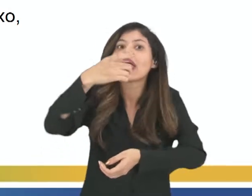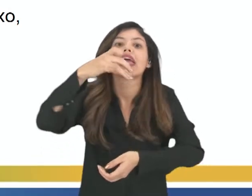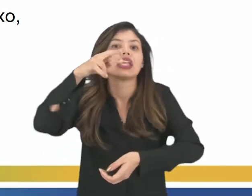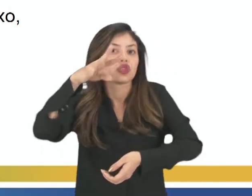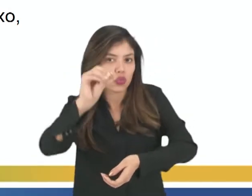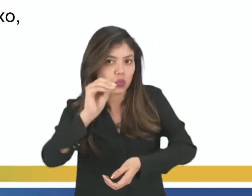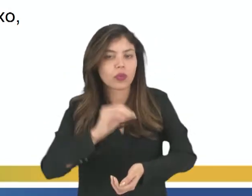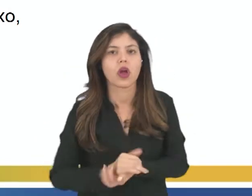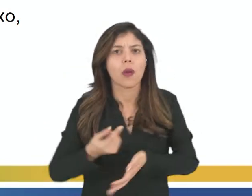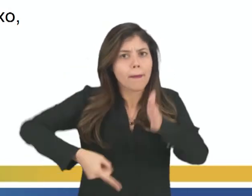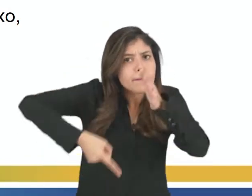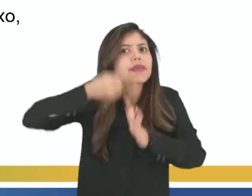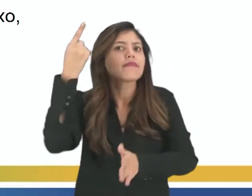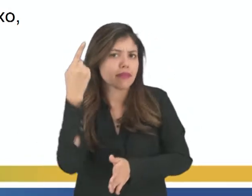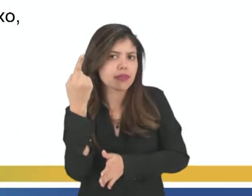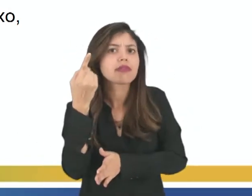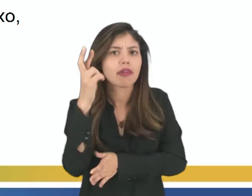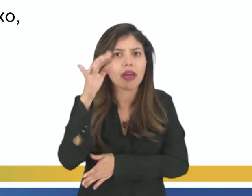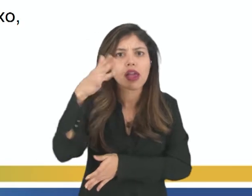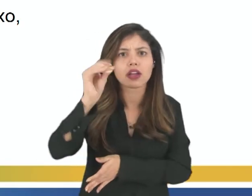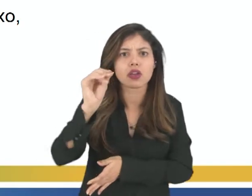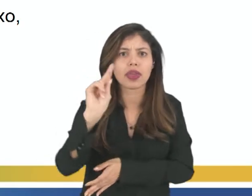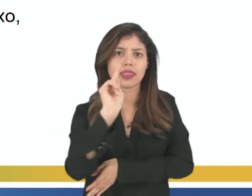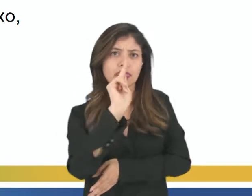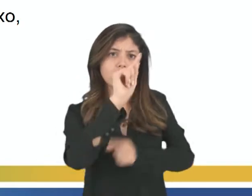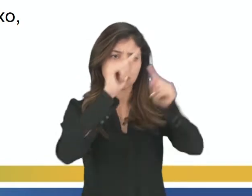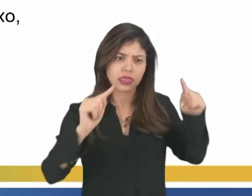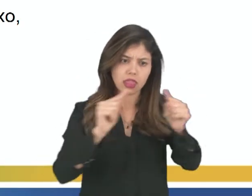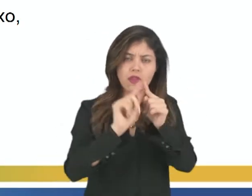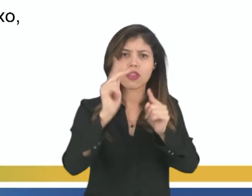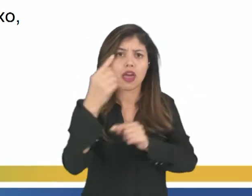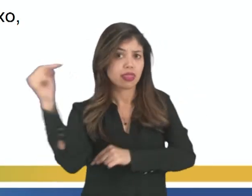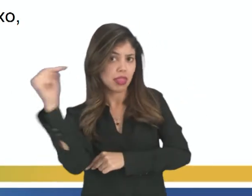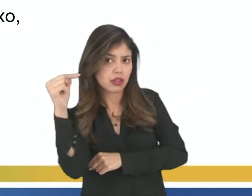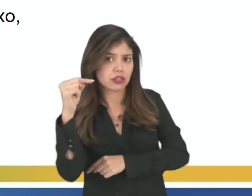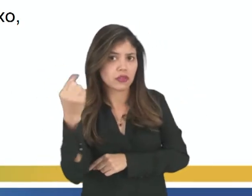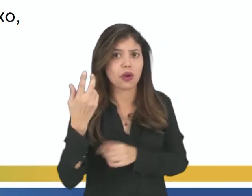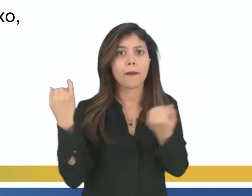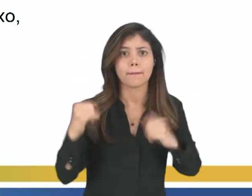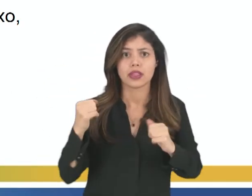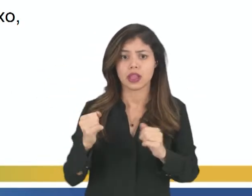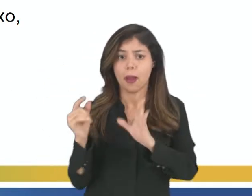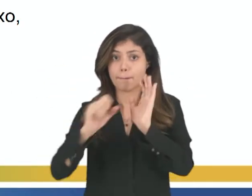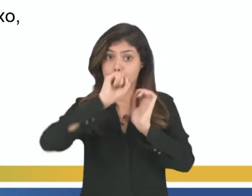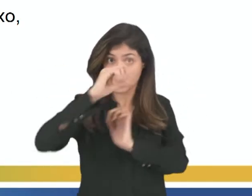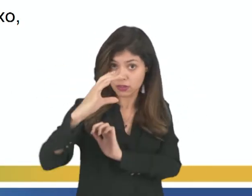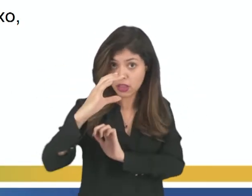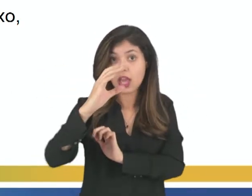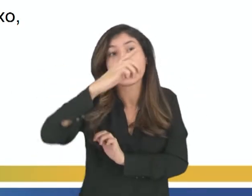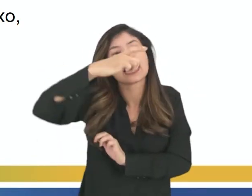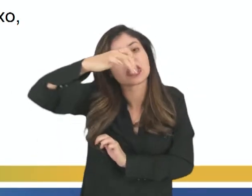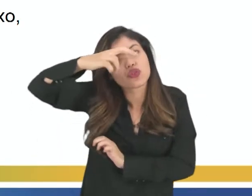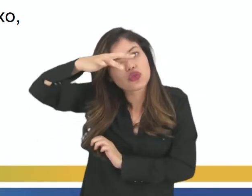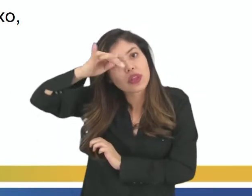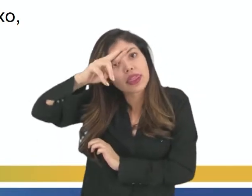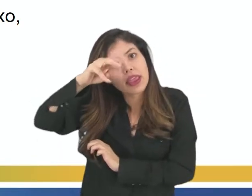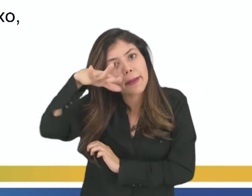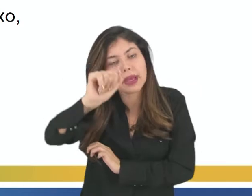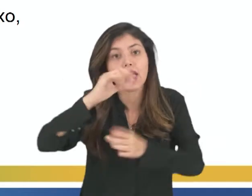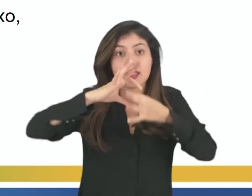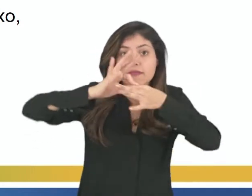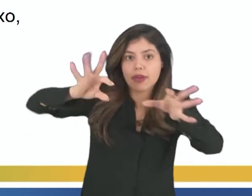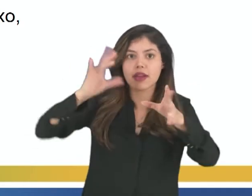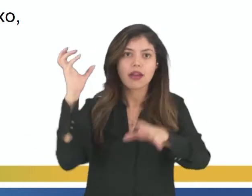primeira reação ela tem um valor de ΔH negativo, então ela é classificada como uma reação exotérmica, ela libera calor.